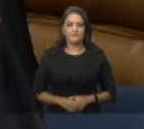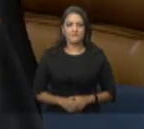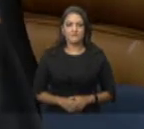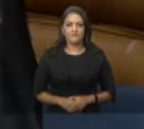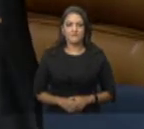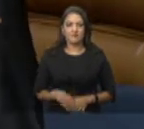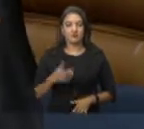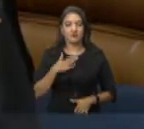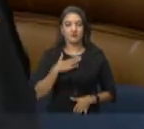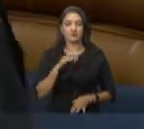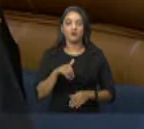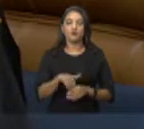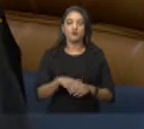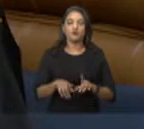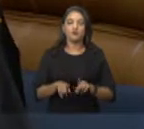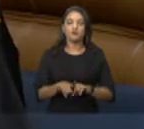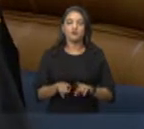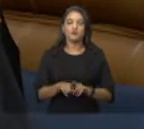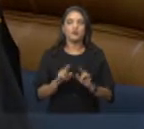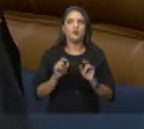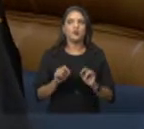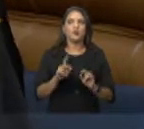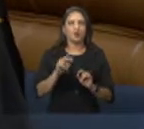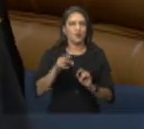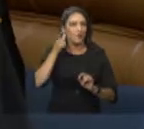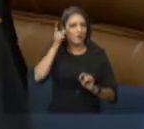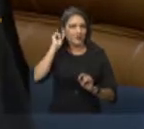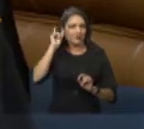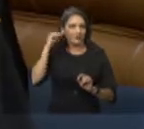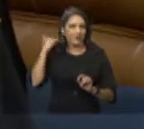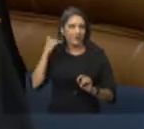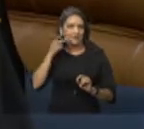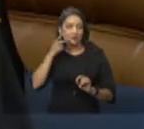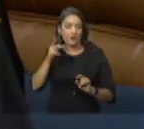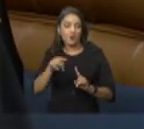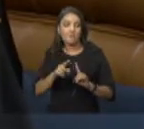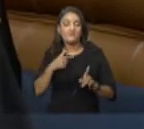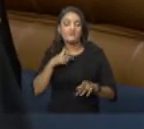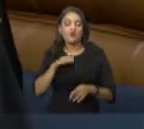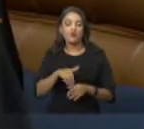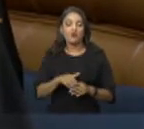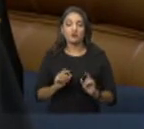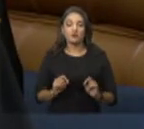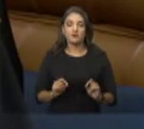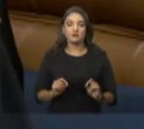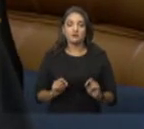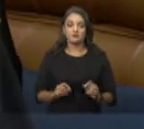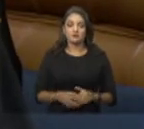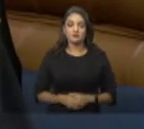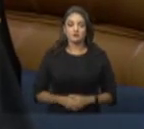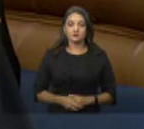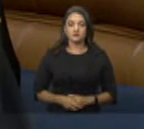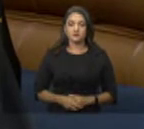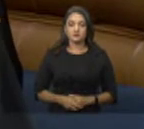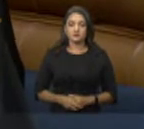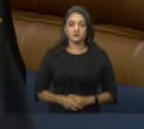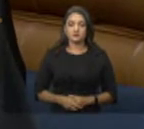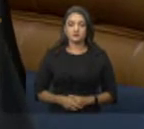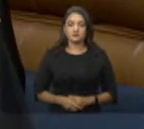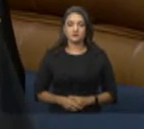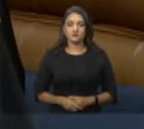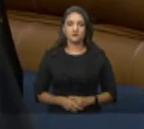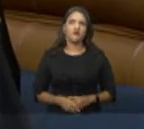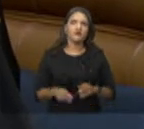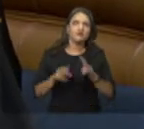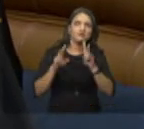tal como enunciado ontem pelo iminente ministra Cármen Lúcia que nós em matéria sobretudo